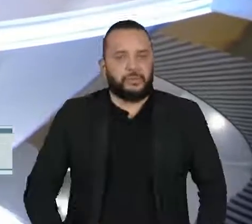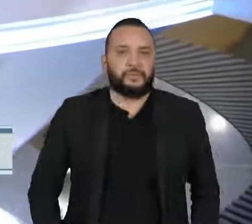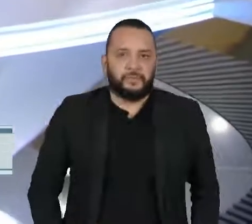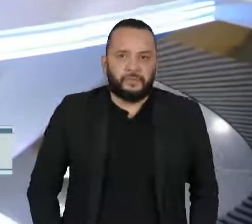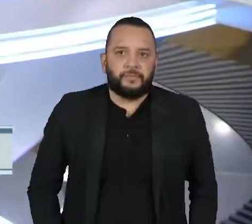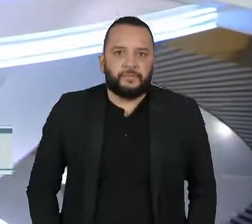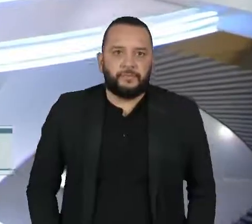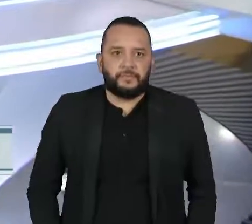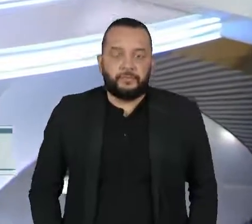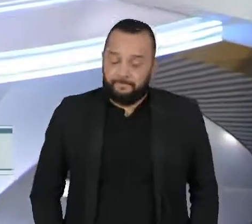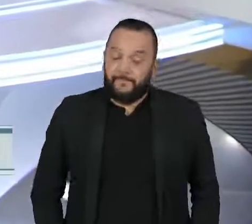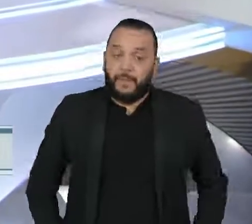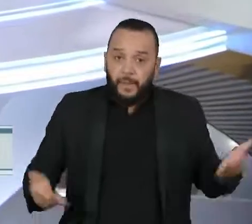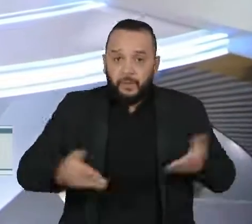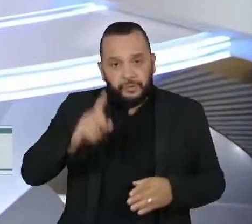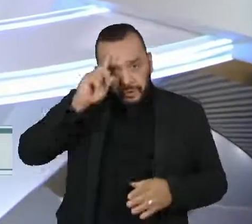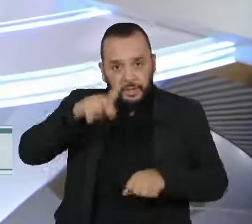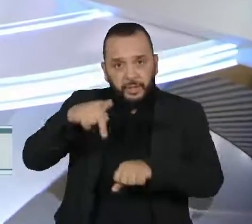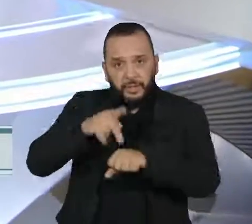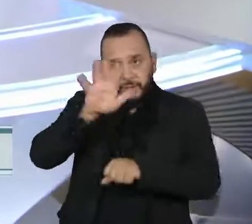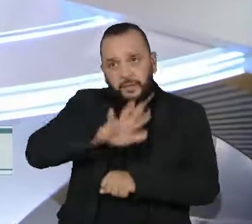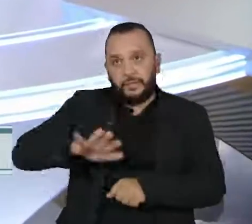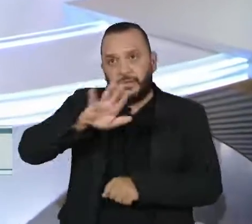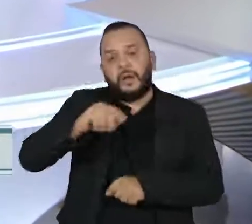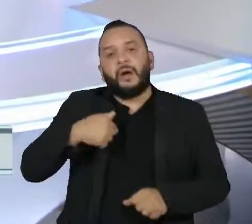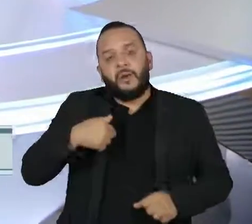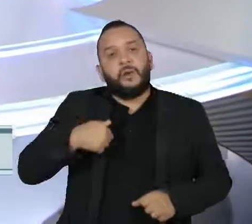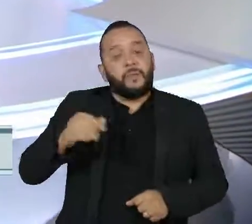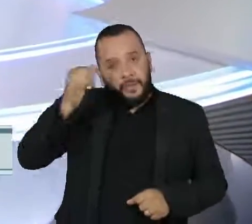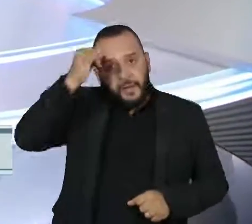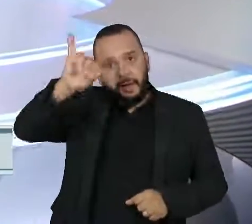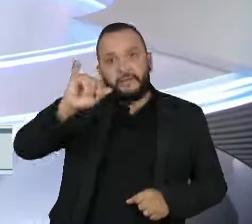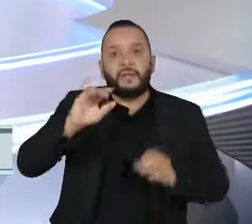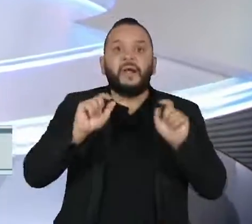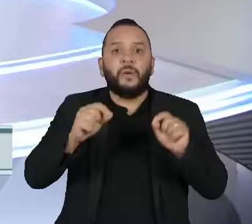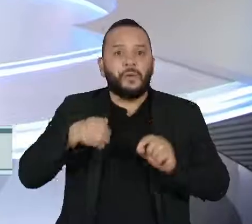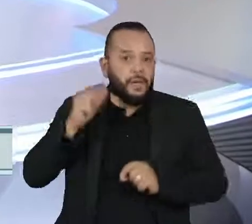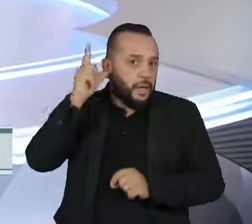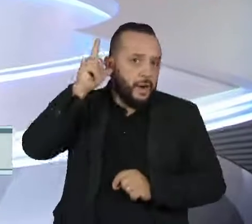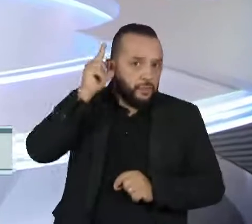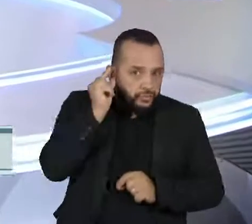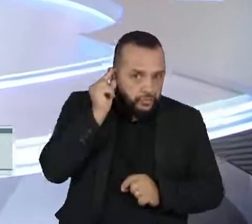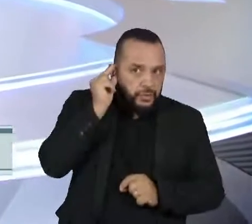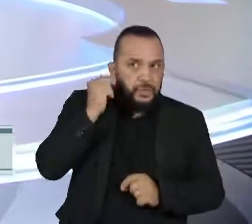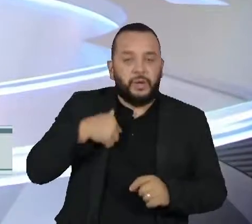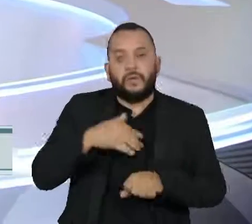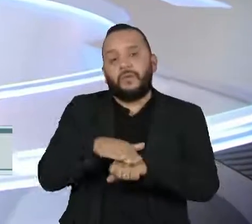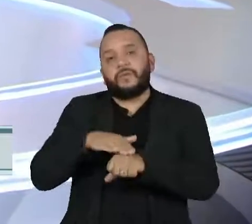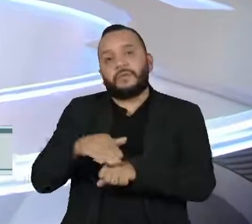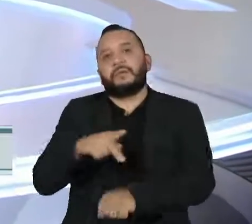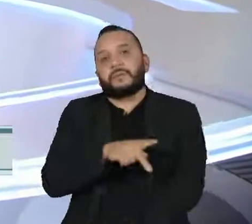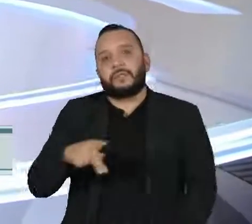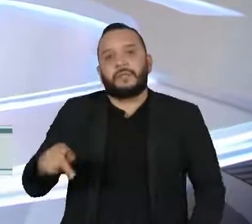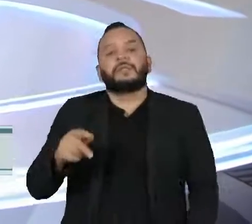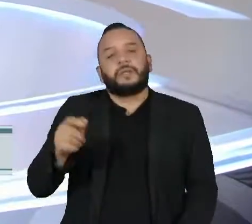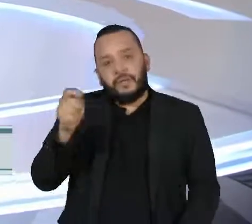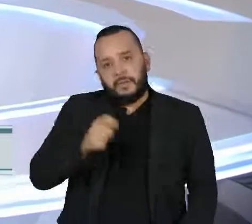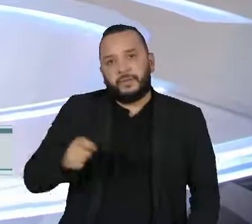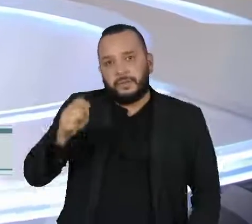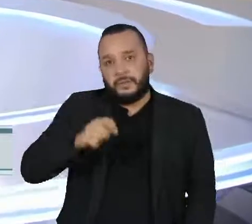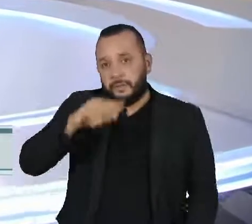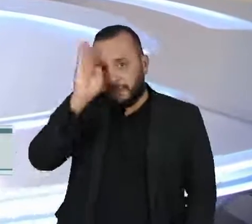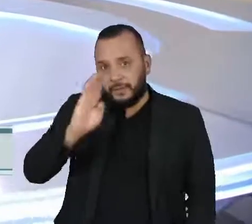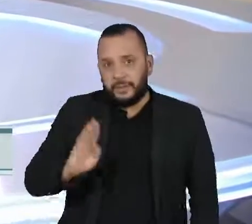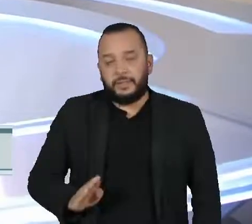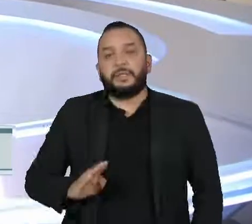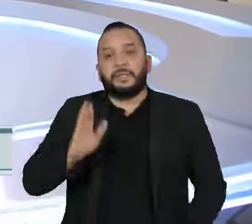Zé, hoje, Dia Nacional de Prevenção e Combate à Surdez, eu conversei com o presidente da Sociedade Brasileira